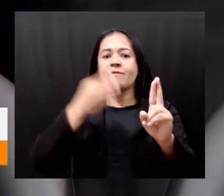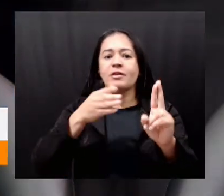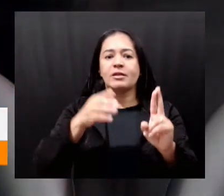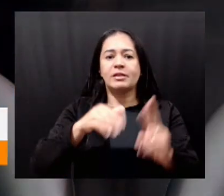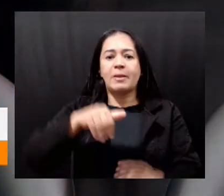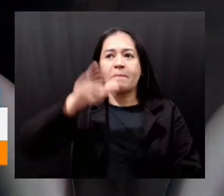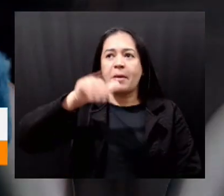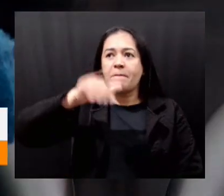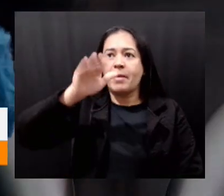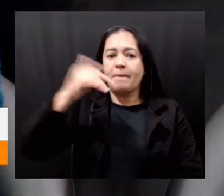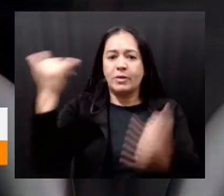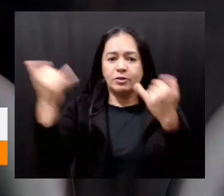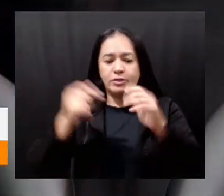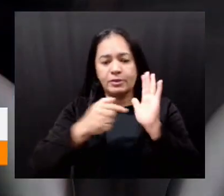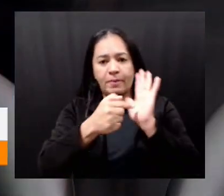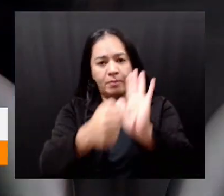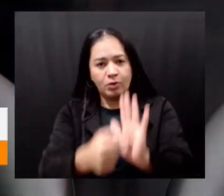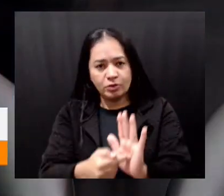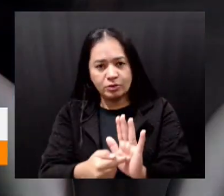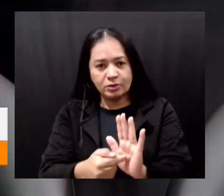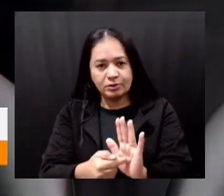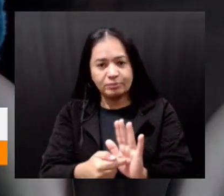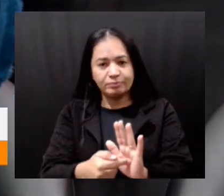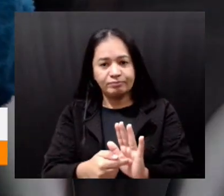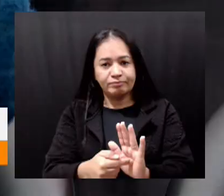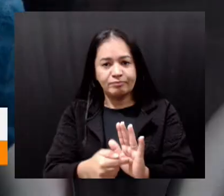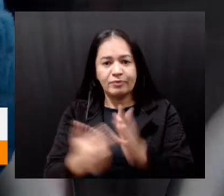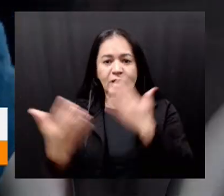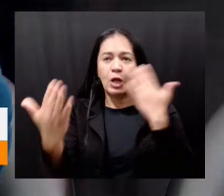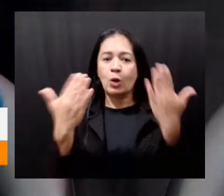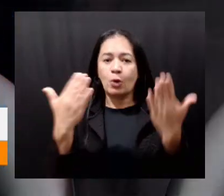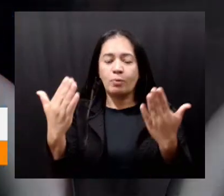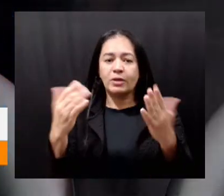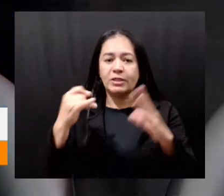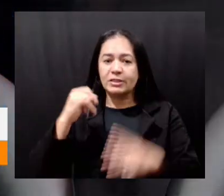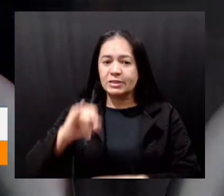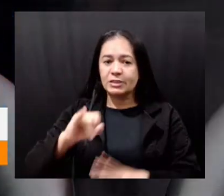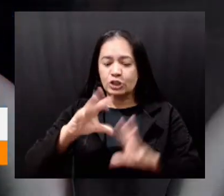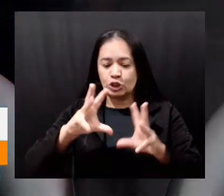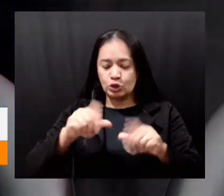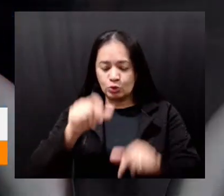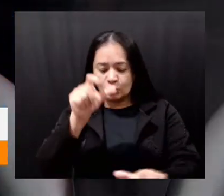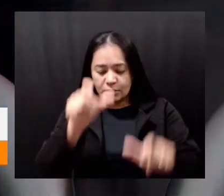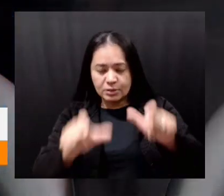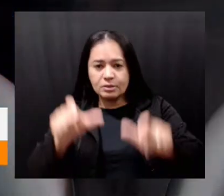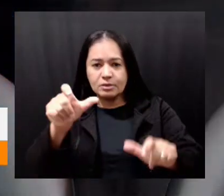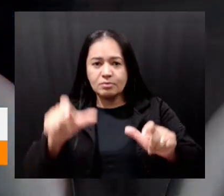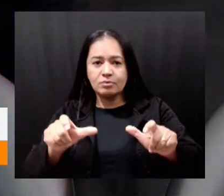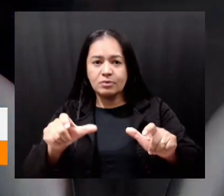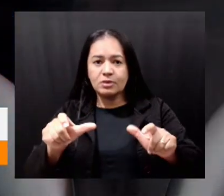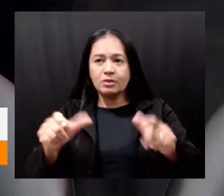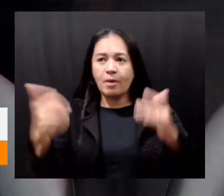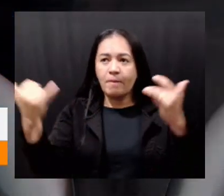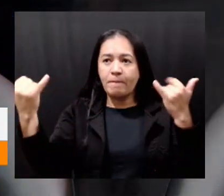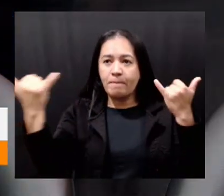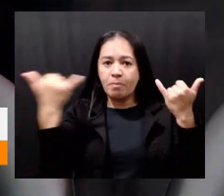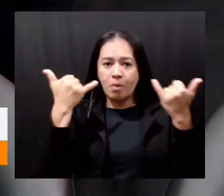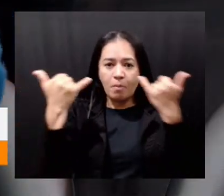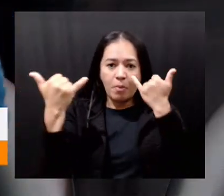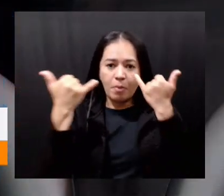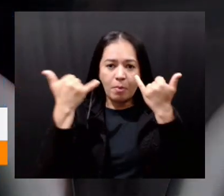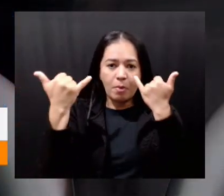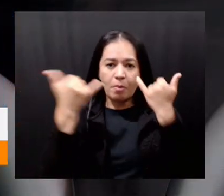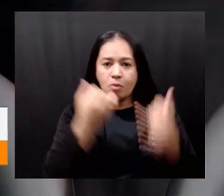a respeito daquilo, é como se todo mundo tivesse ali recebendo uma quantidade de informações